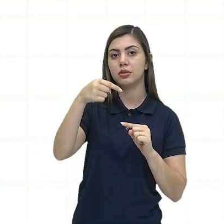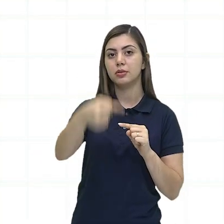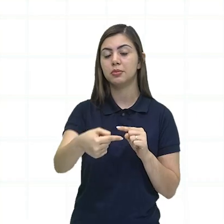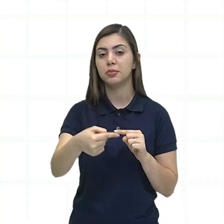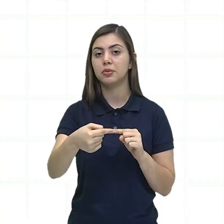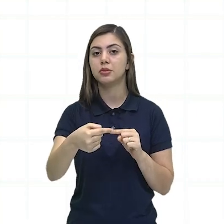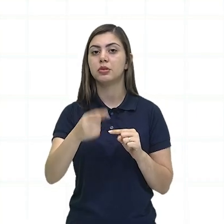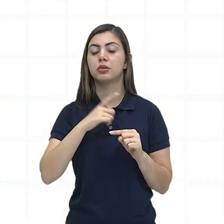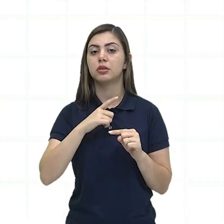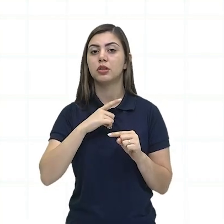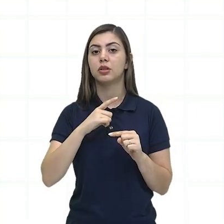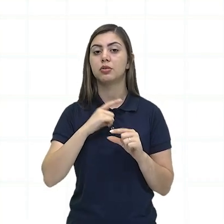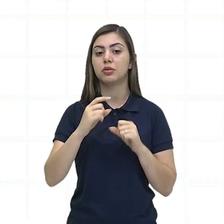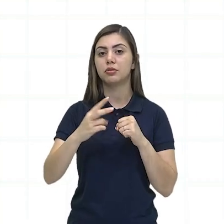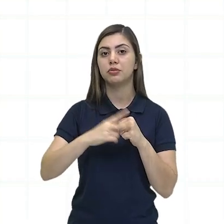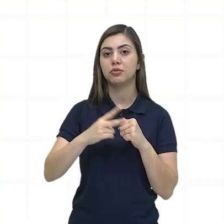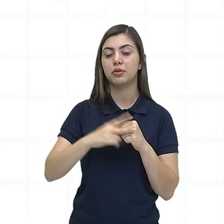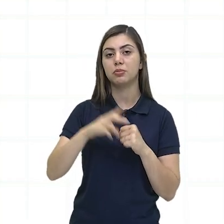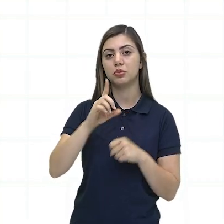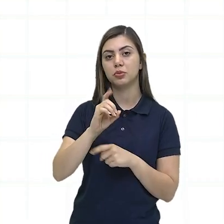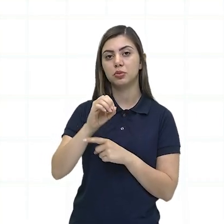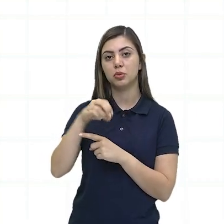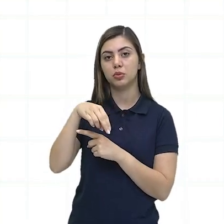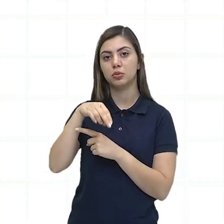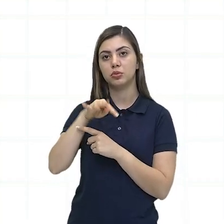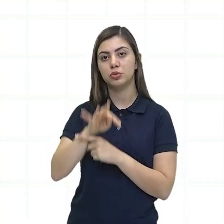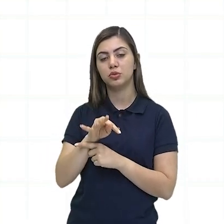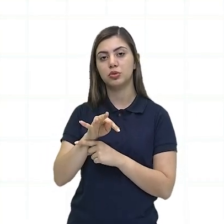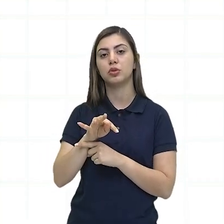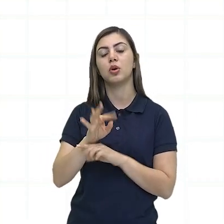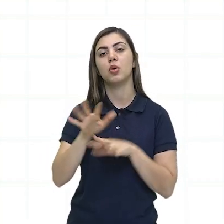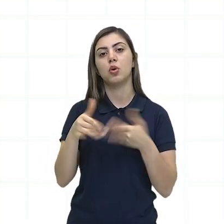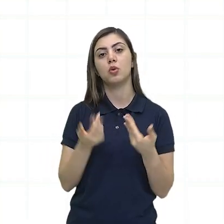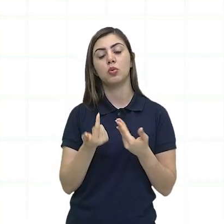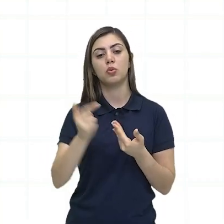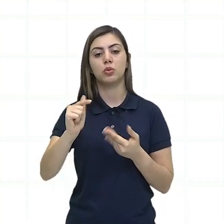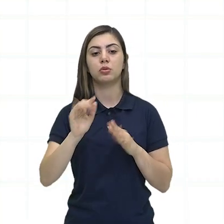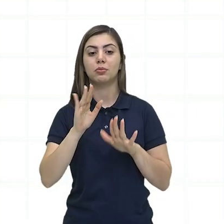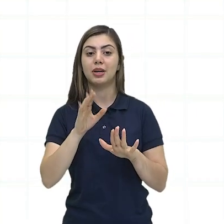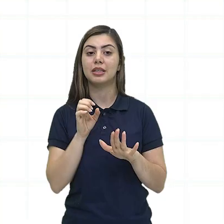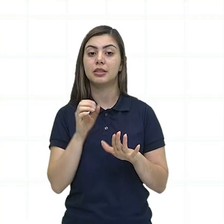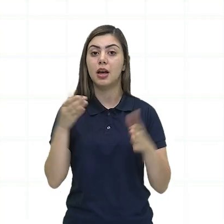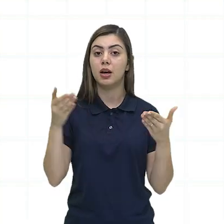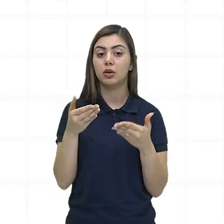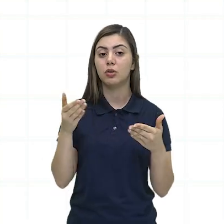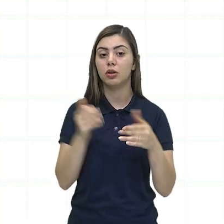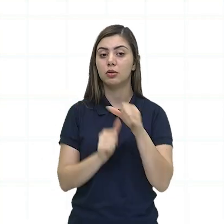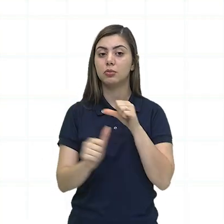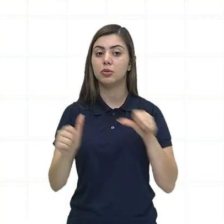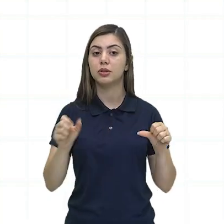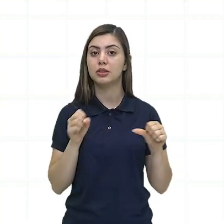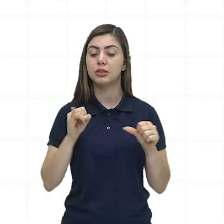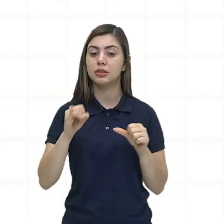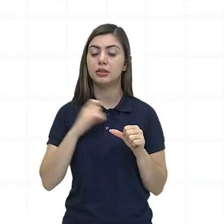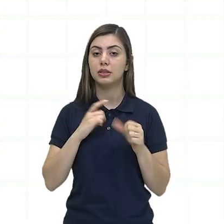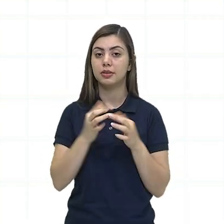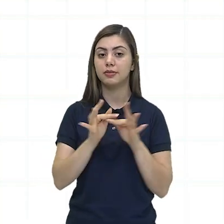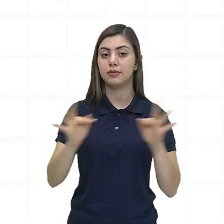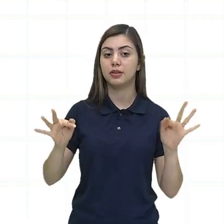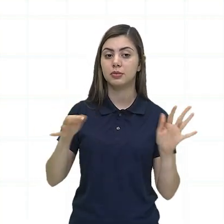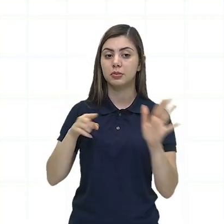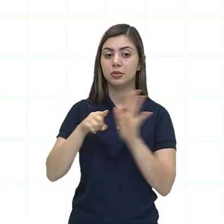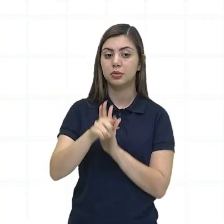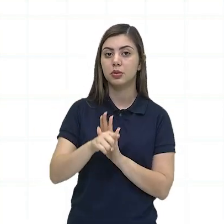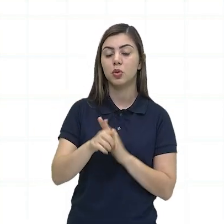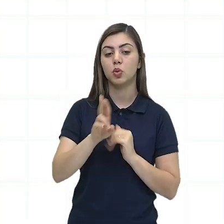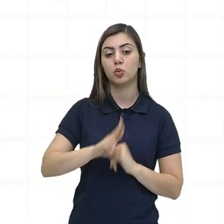o doesn't. Na interrogativa, eu vou usar do ou does, mas eles vêm lá no